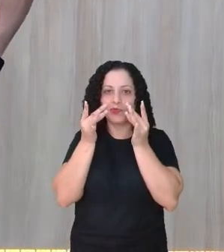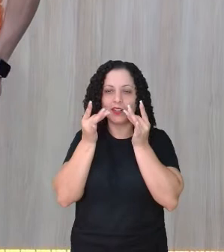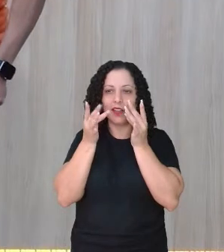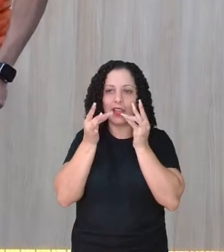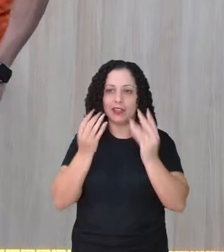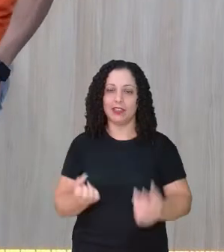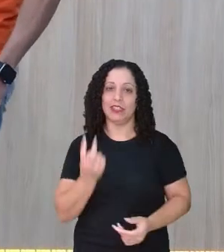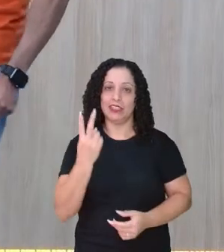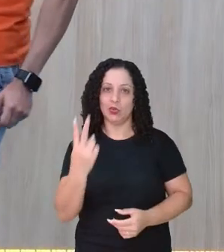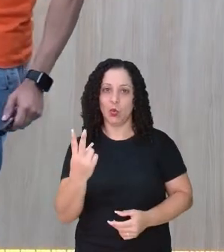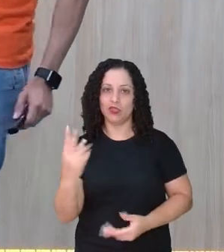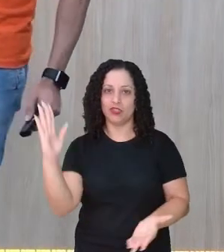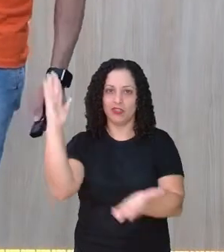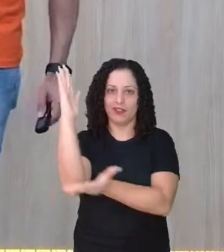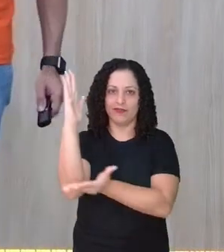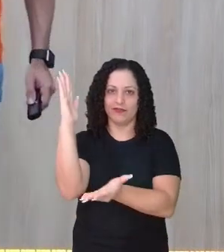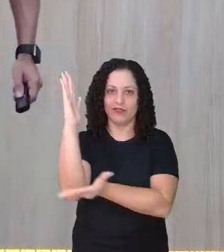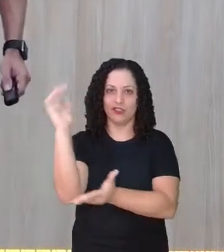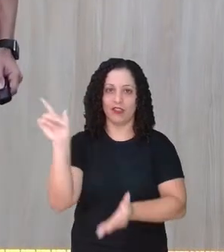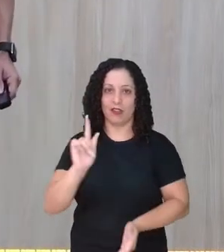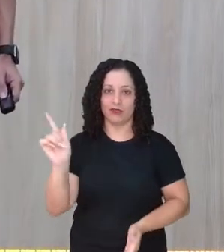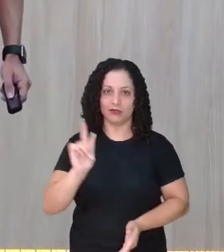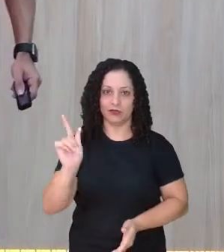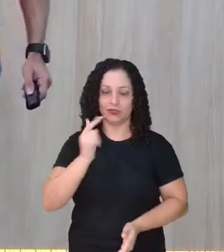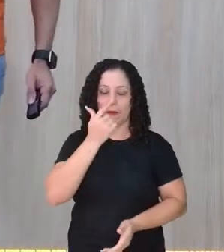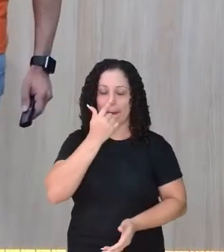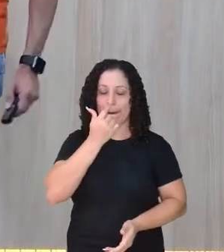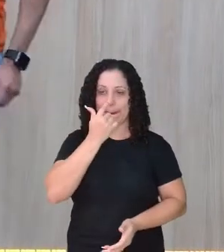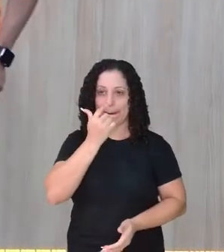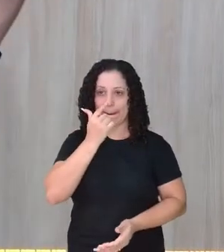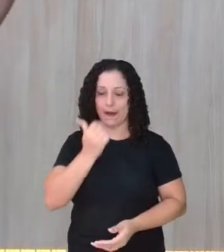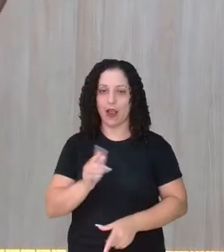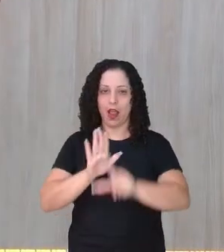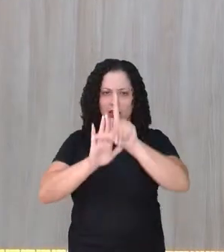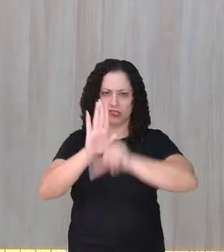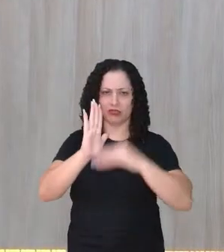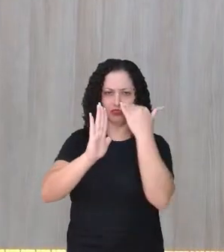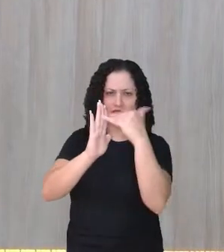e 2 refrigerantes, certo?